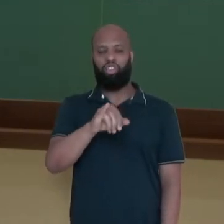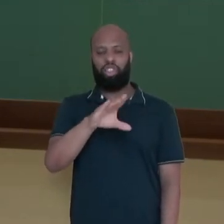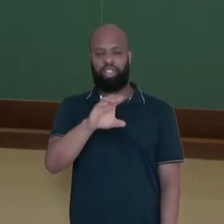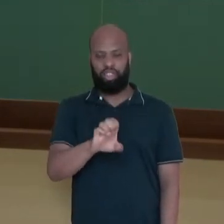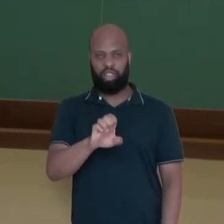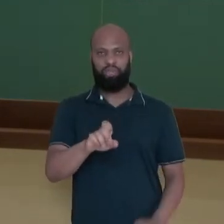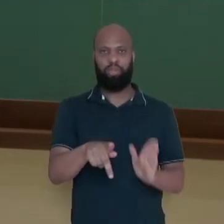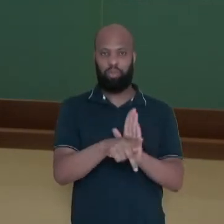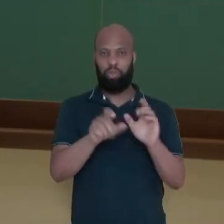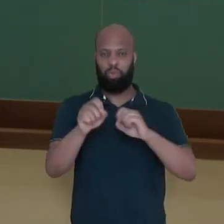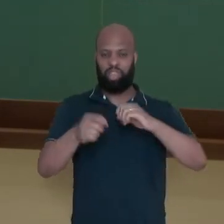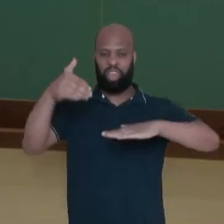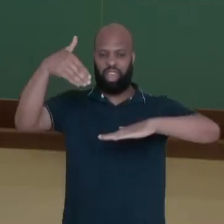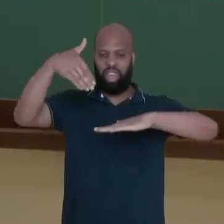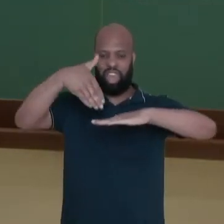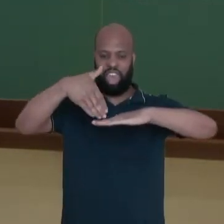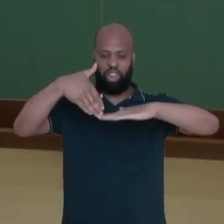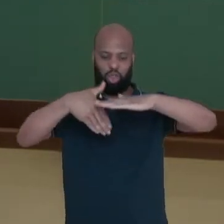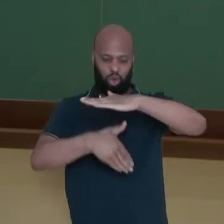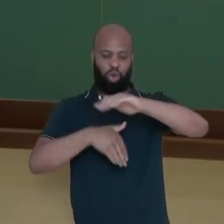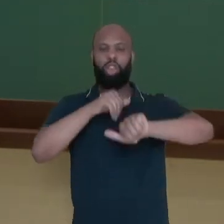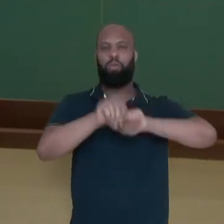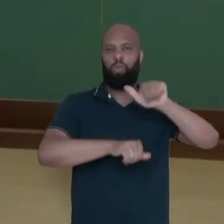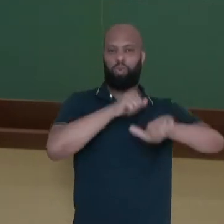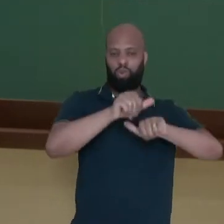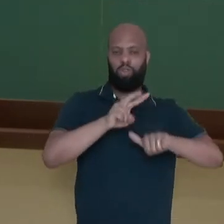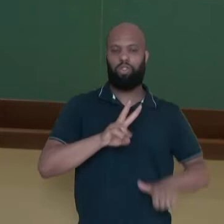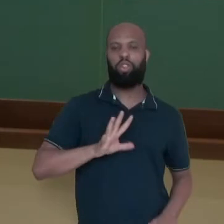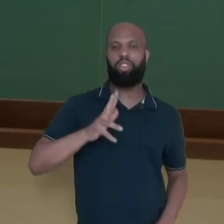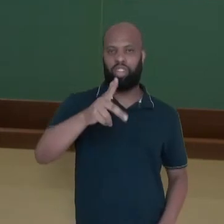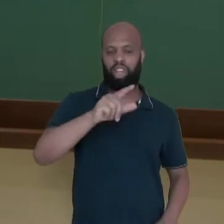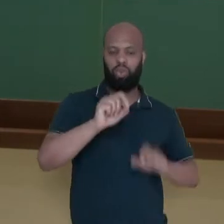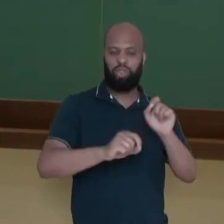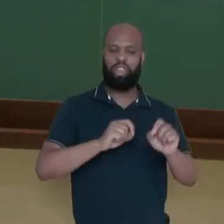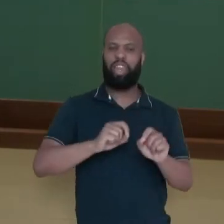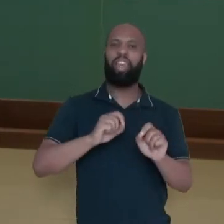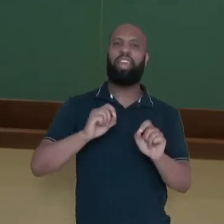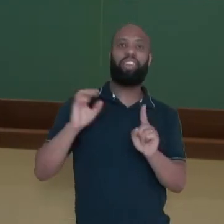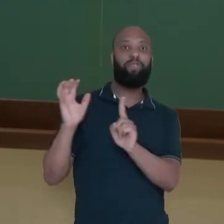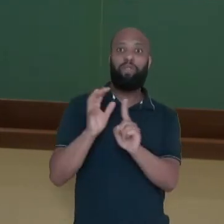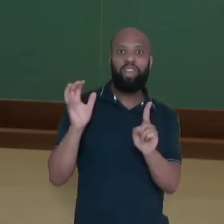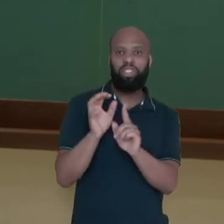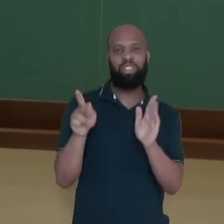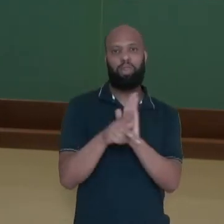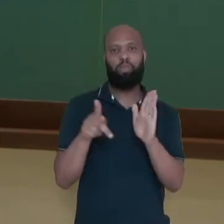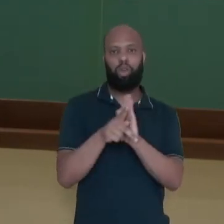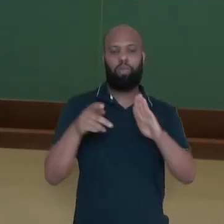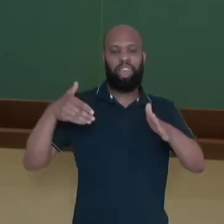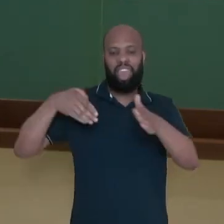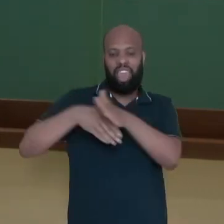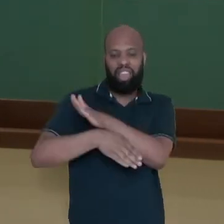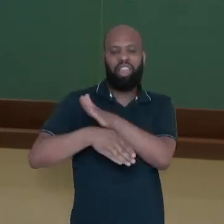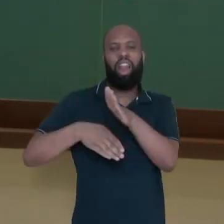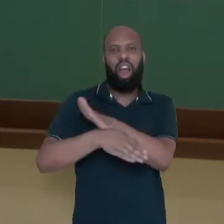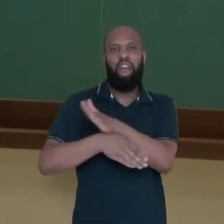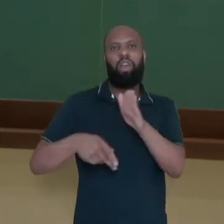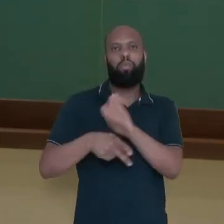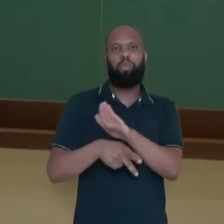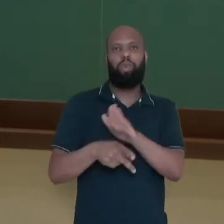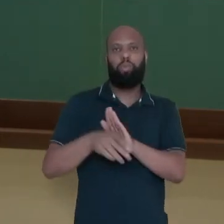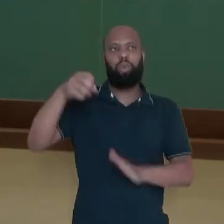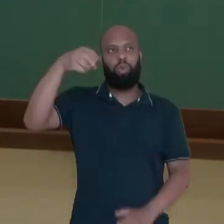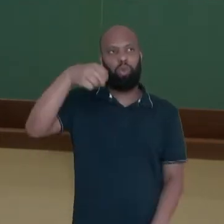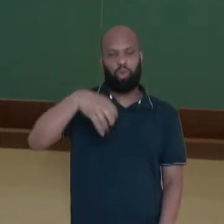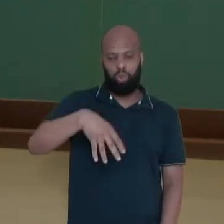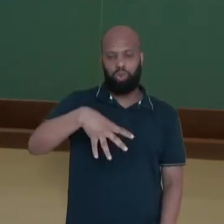refração nada mais é do que a oposição imposta pelo meio à passagem da luz. Então, vale aquela ideia.